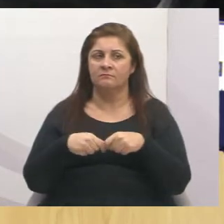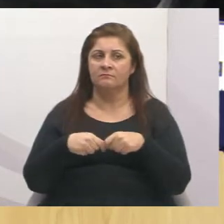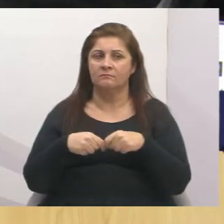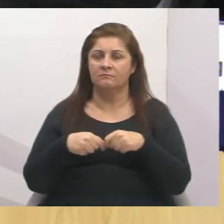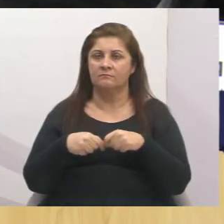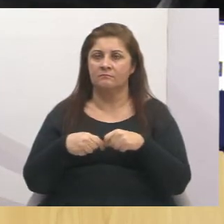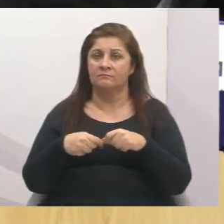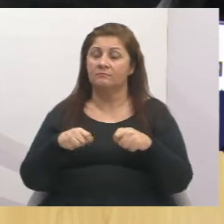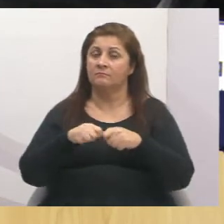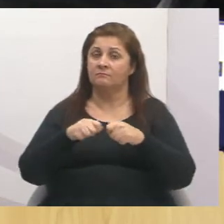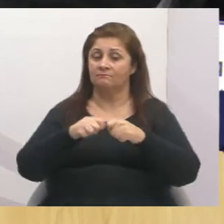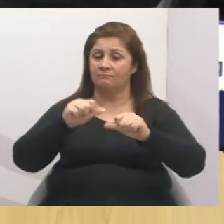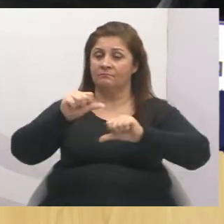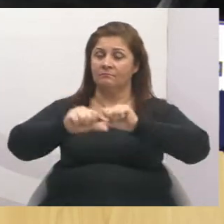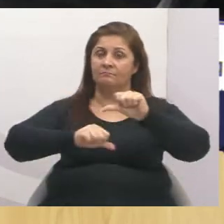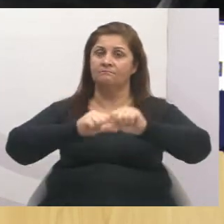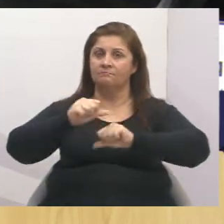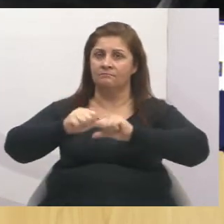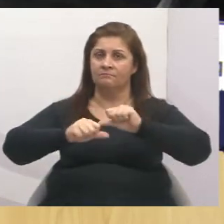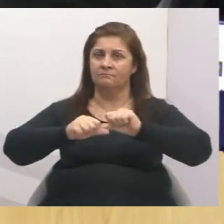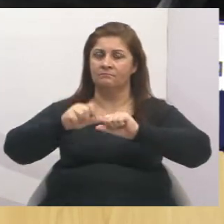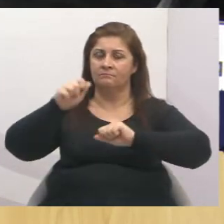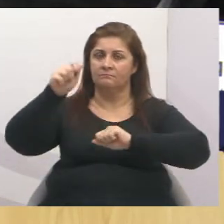essa reforma previdenciária,